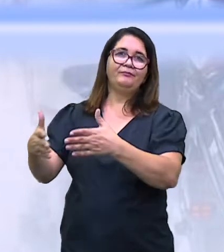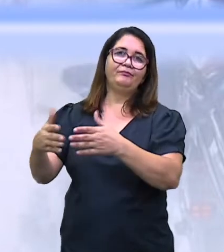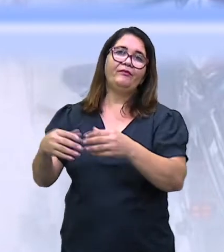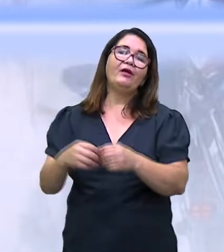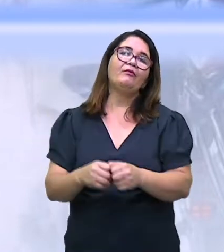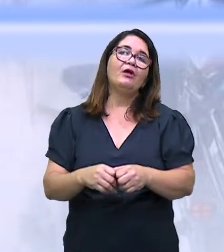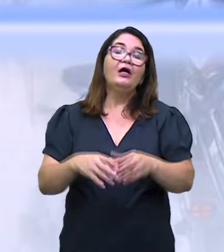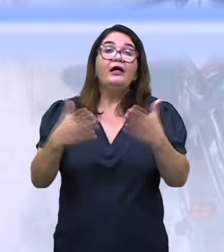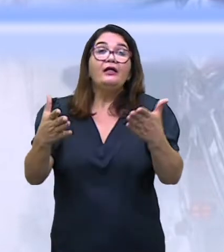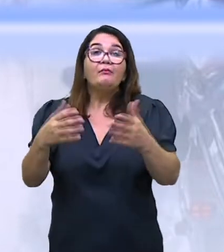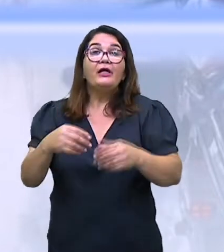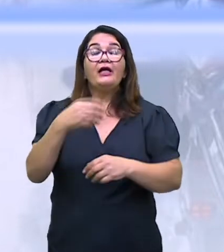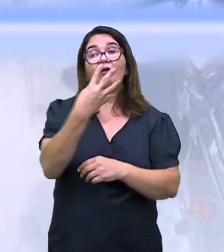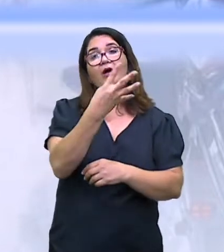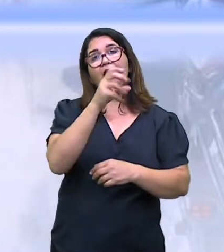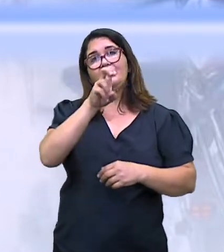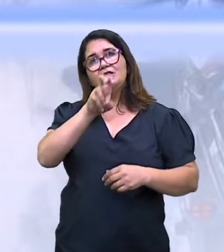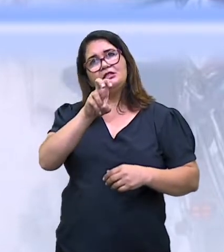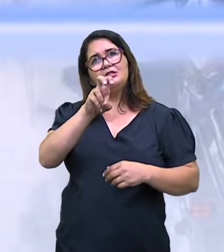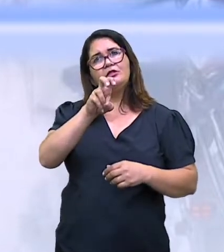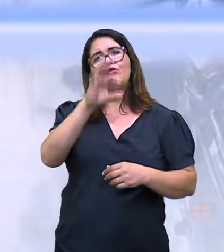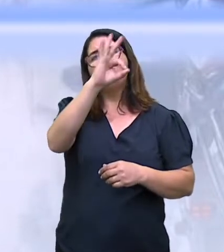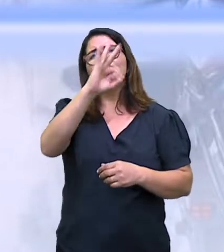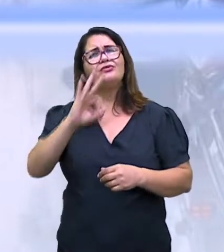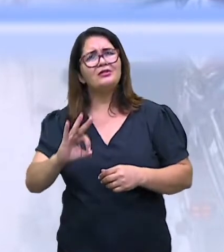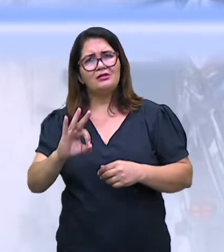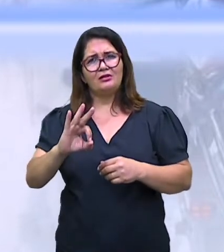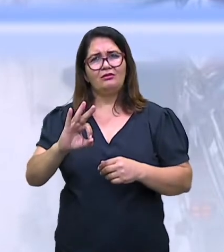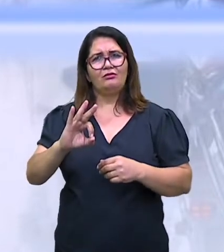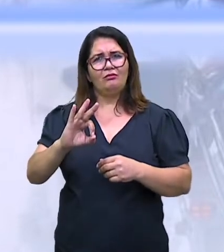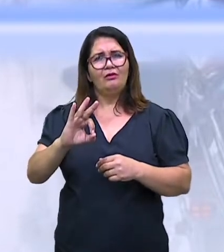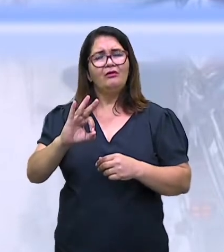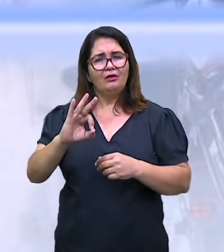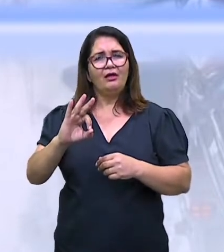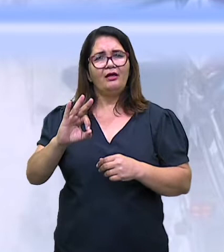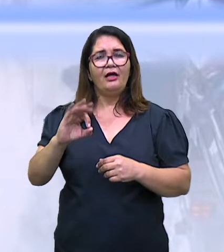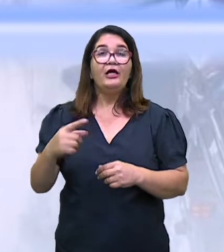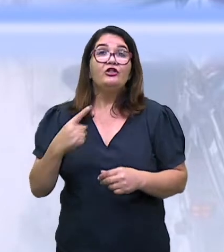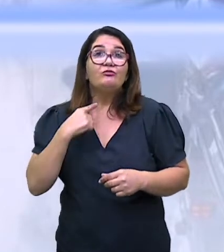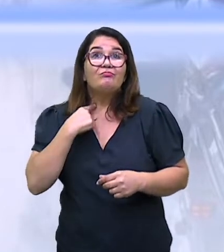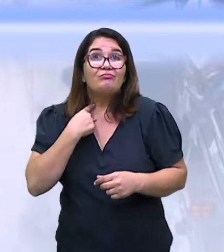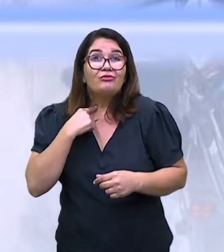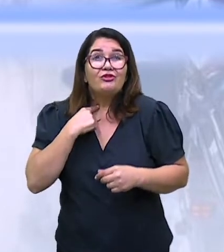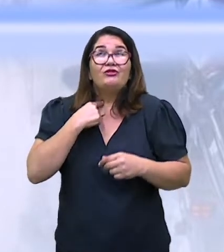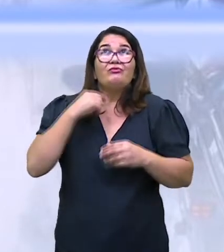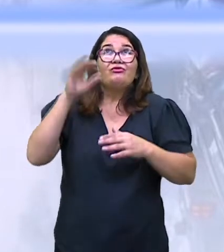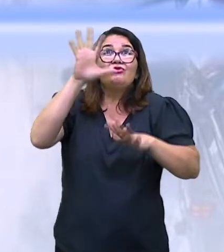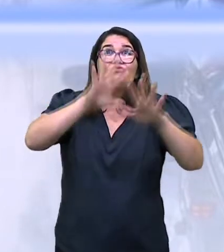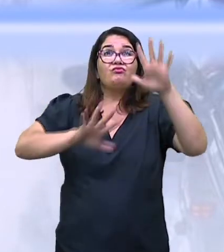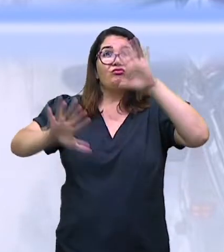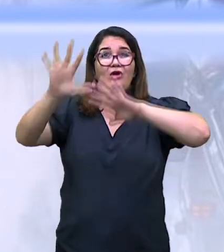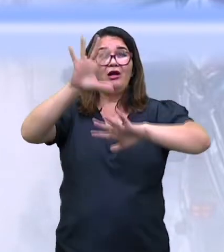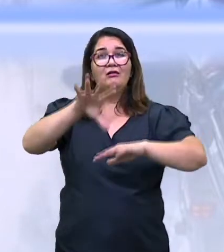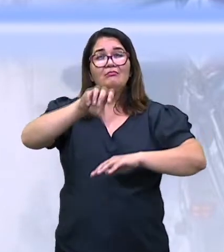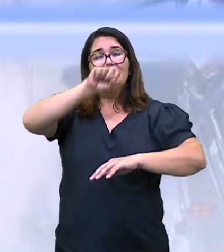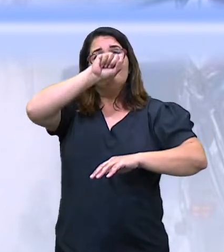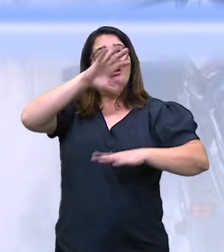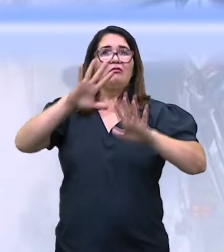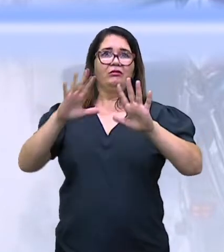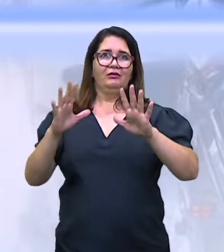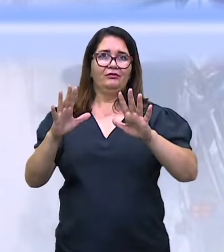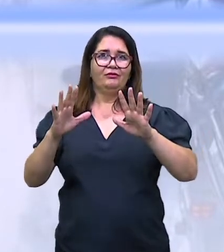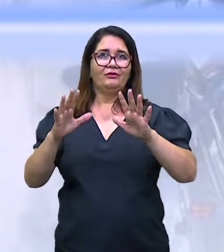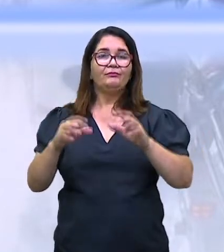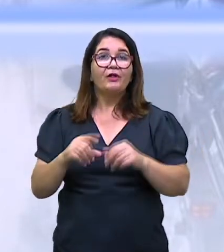45% dos poluentes liberados aí nas grandes cidades. Muitas vezes são inodoros, também não